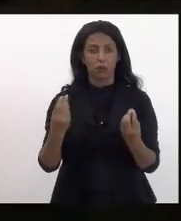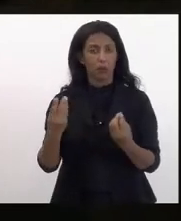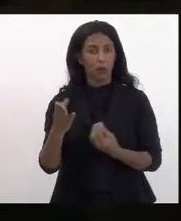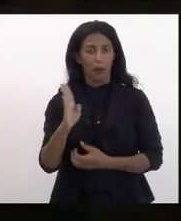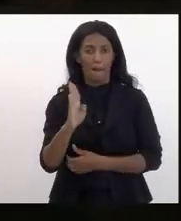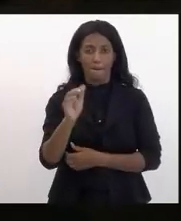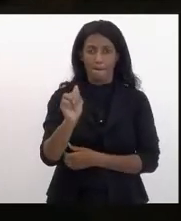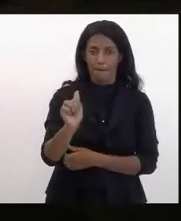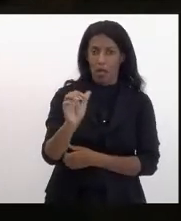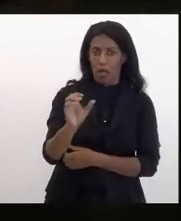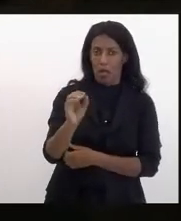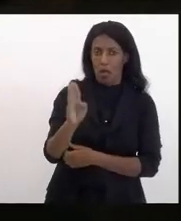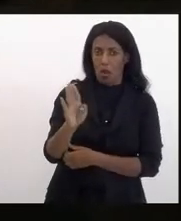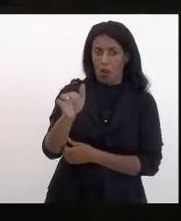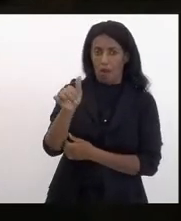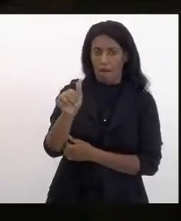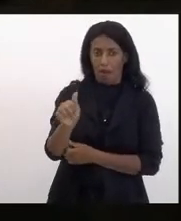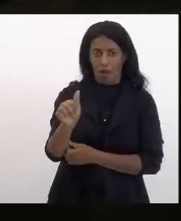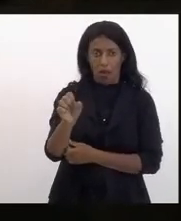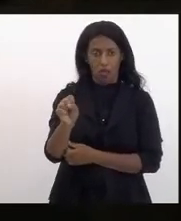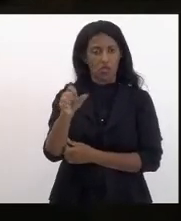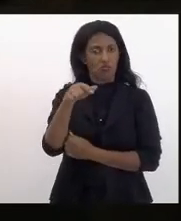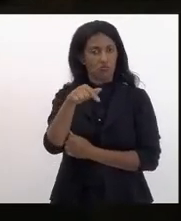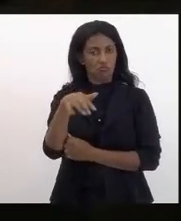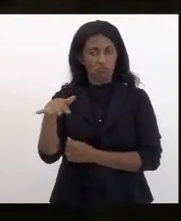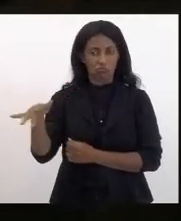não são muitos os baobás